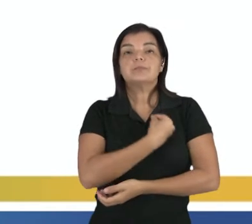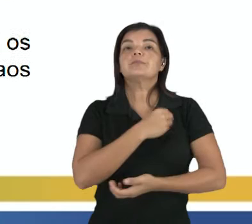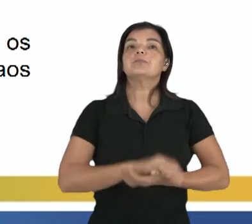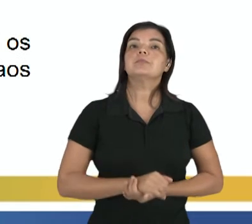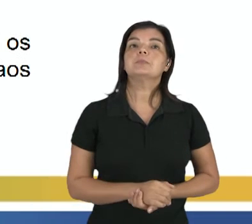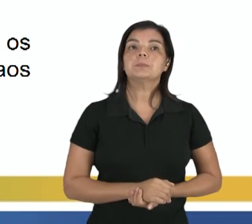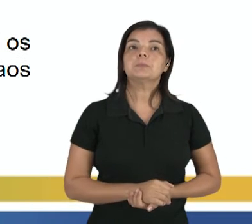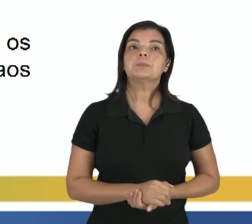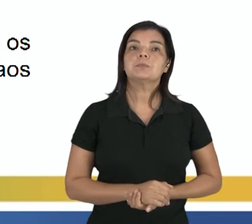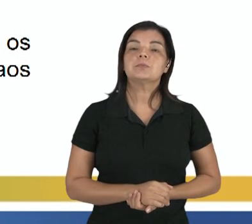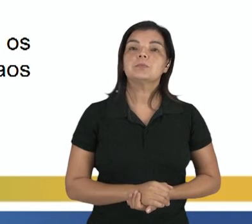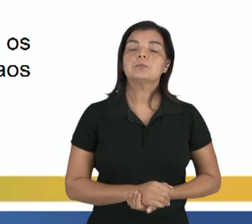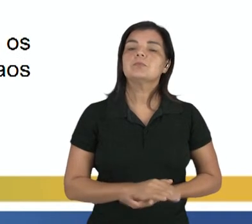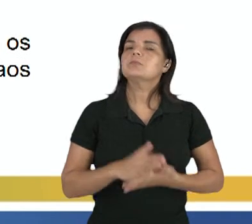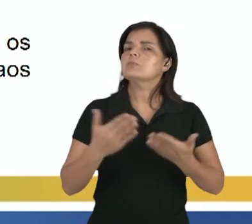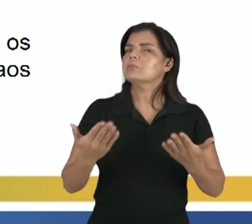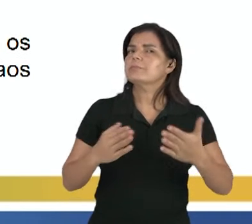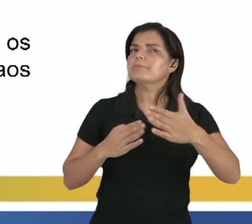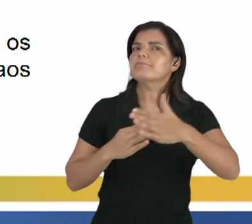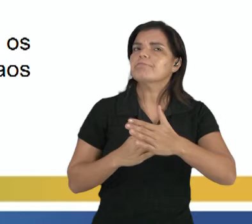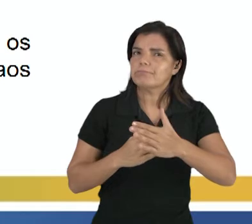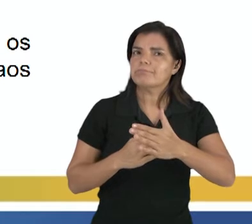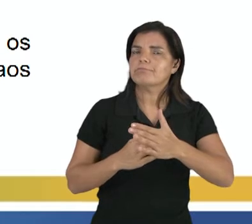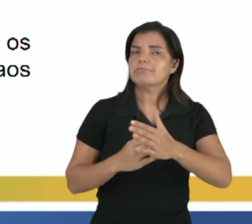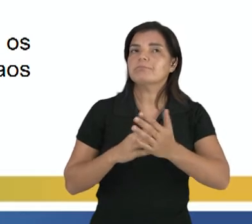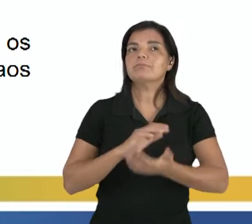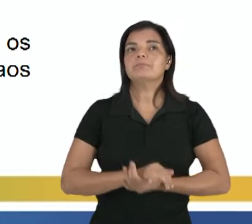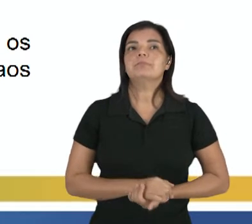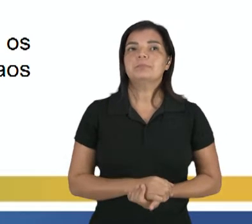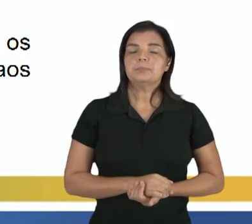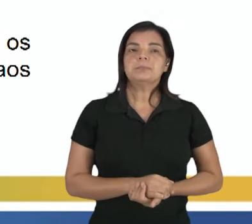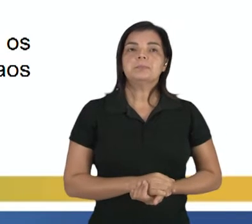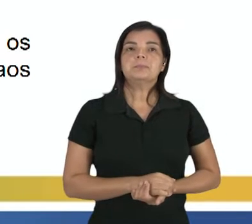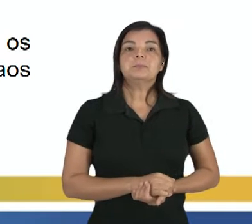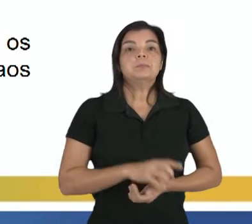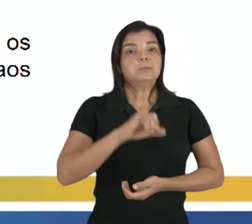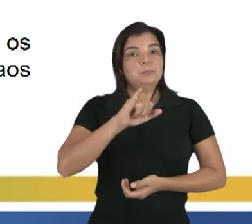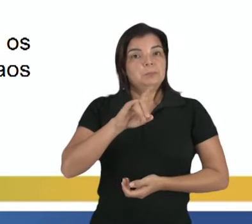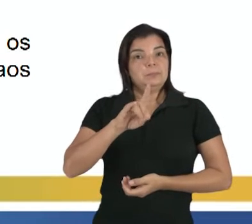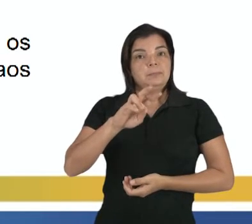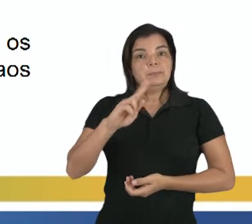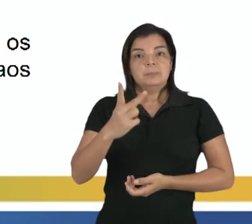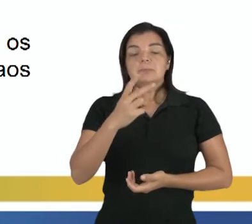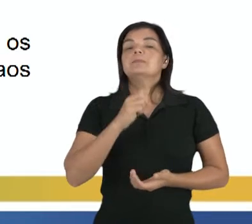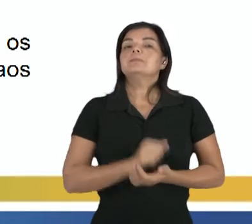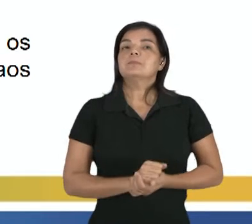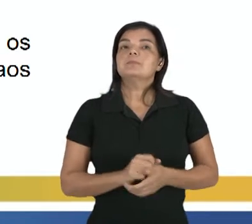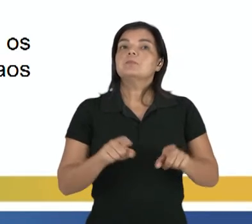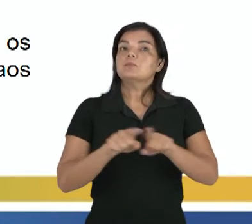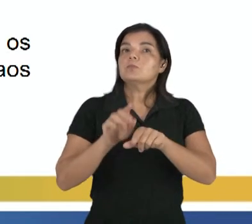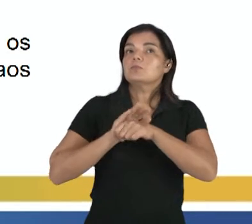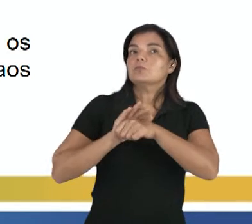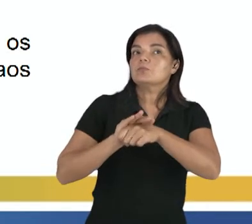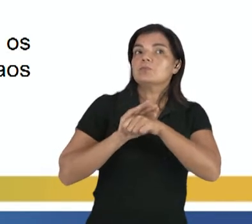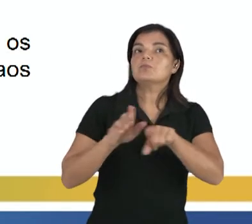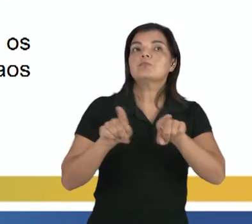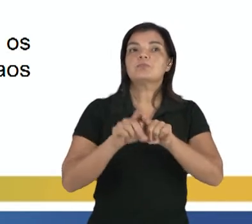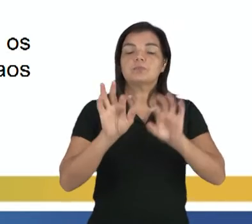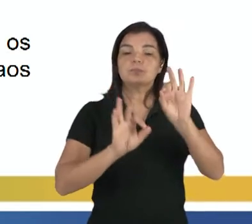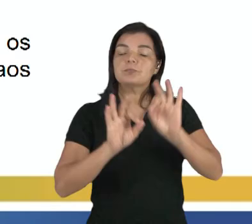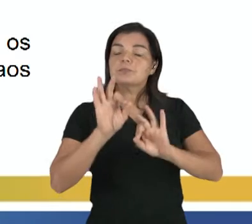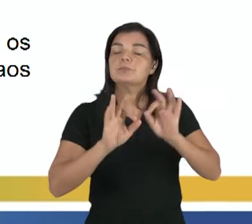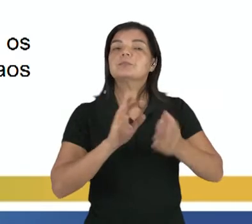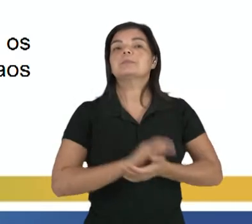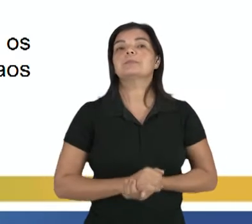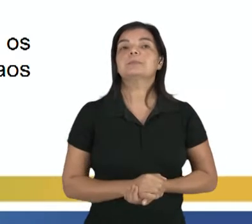vivendo. Quais são as limitações do IDH, né? Desses indicadores que auxiliam a formação do